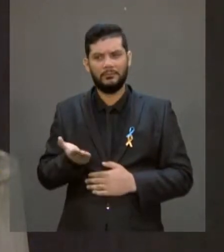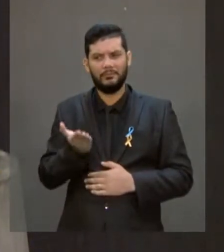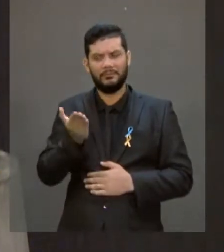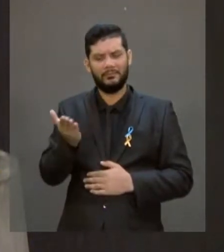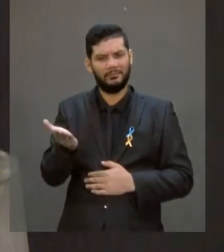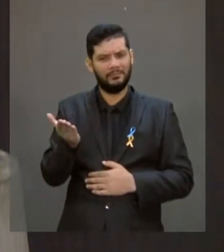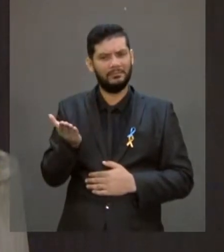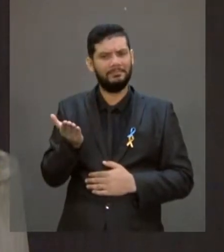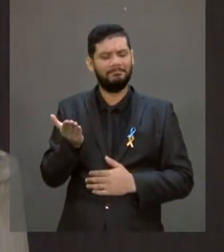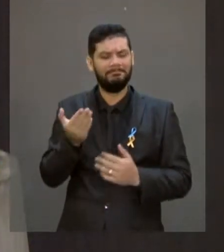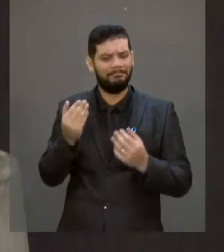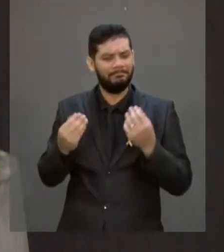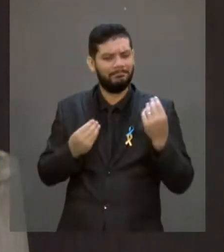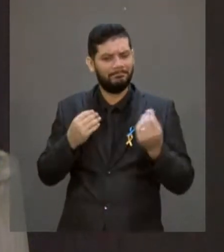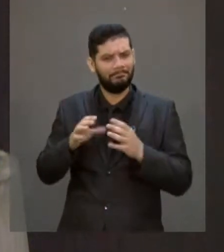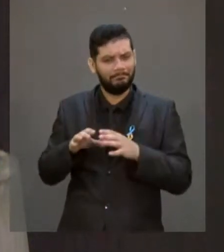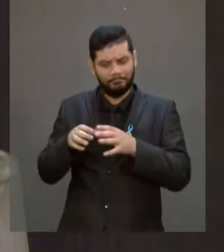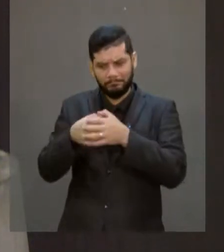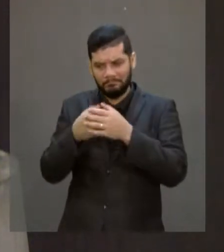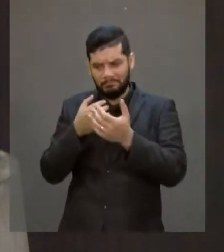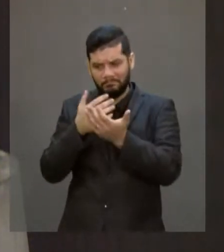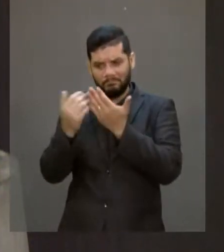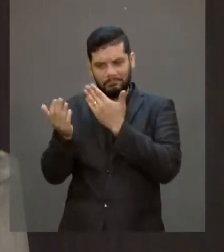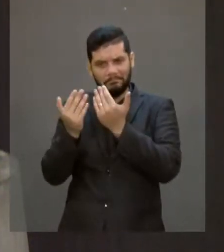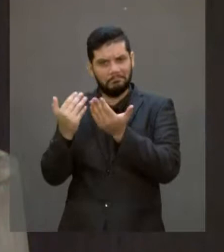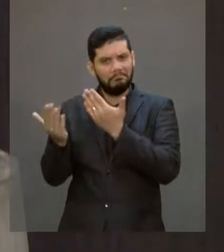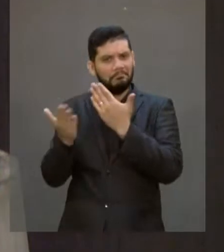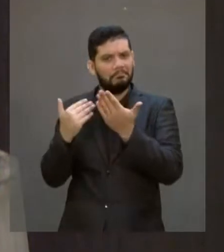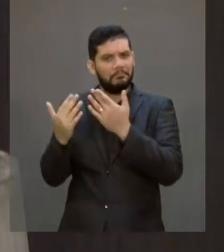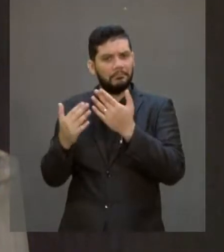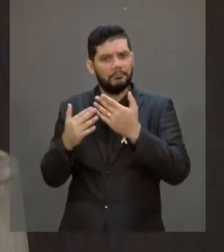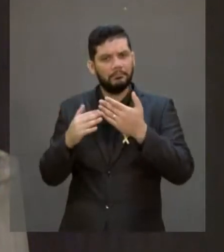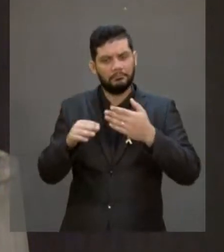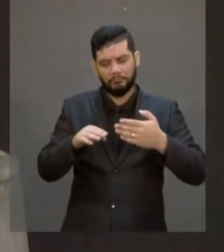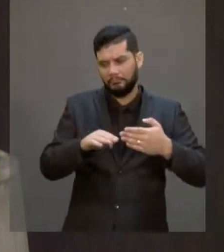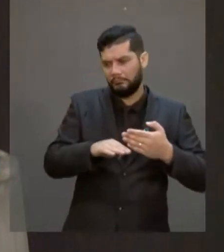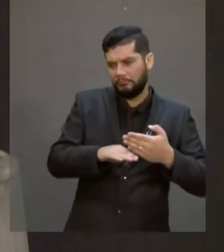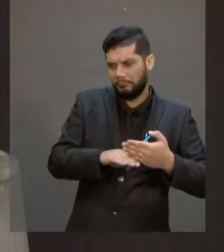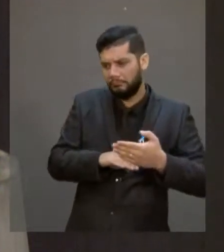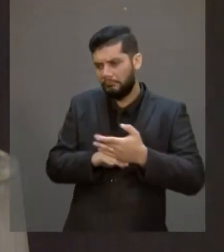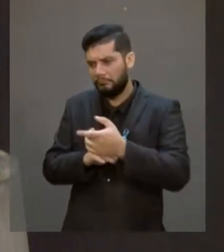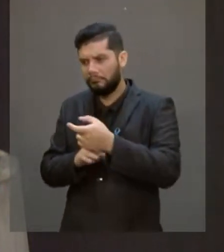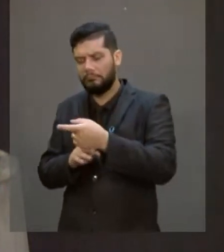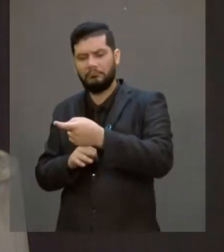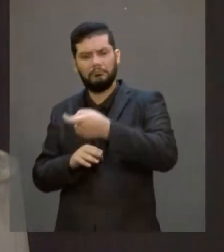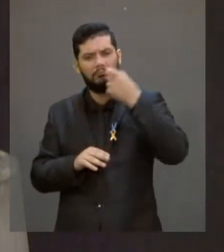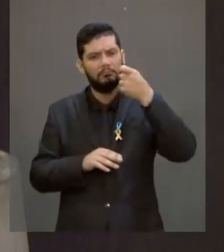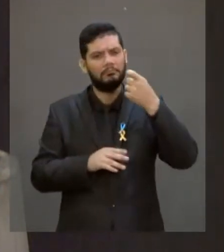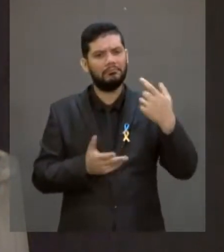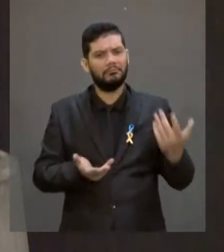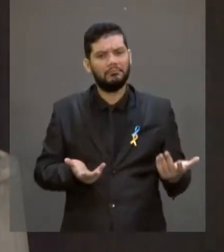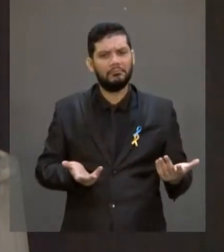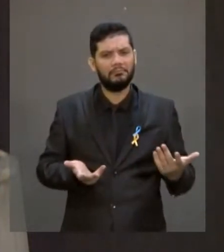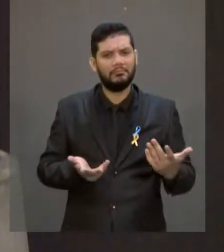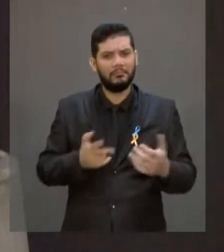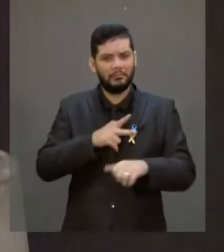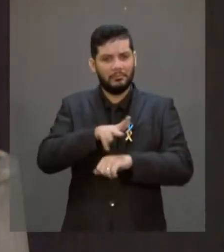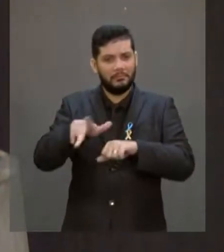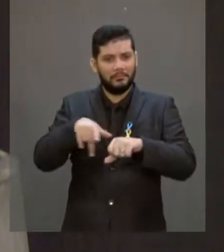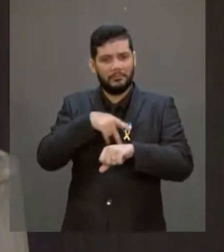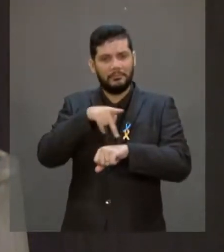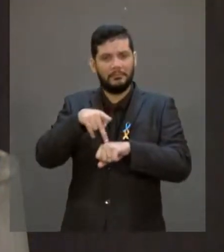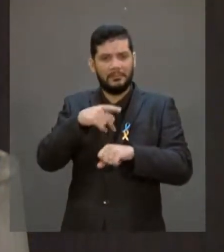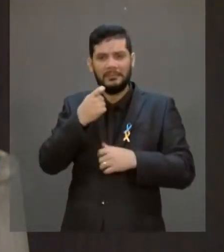homicídio. O homicídio de um adolescente de 14 anos durante uma abordagem policial numa praça em Fortaleza,